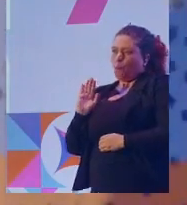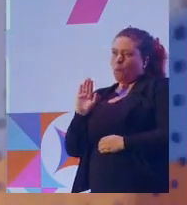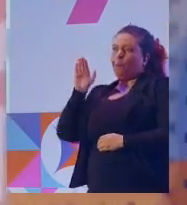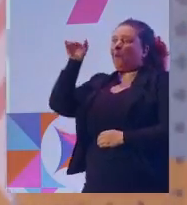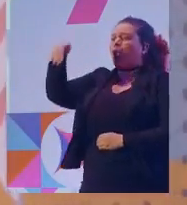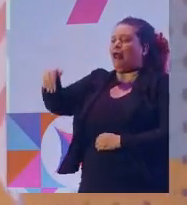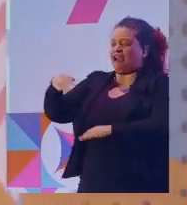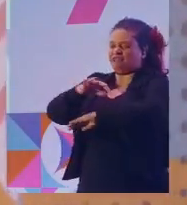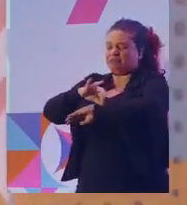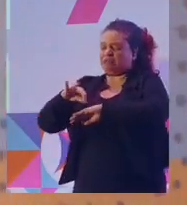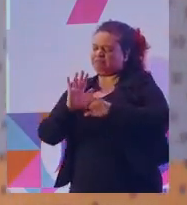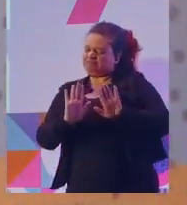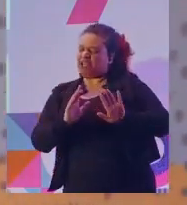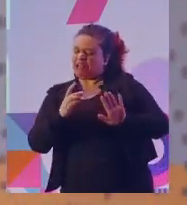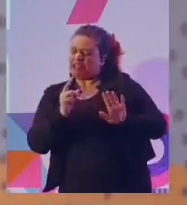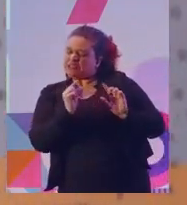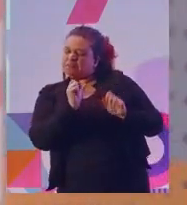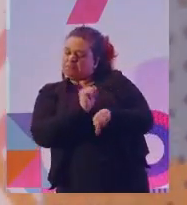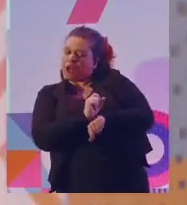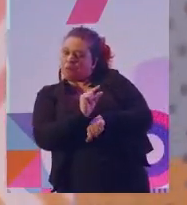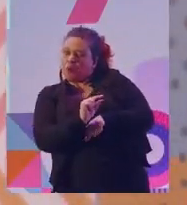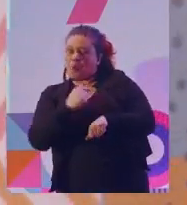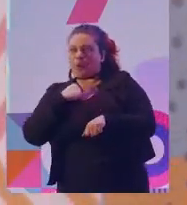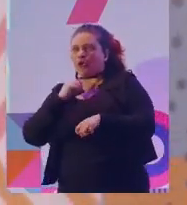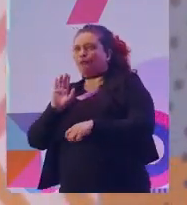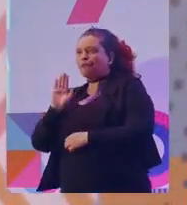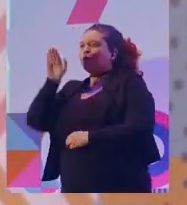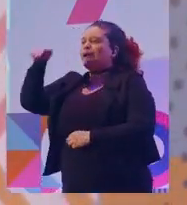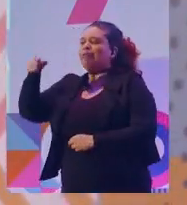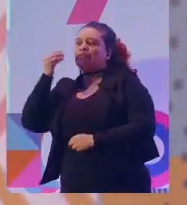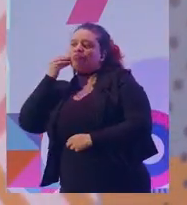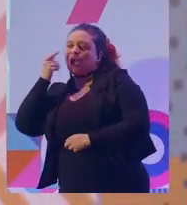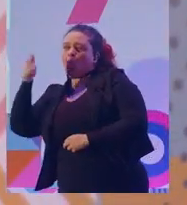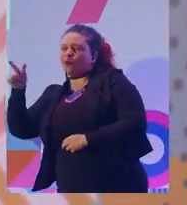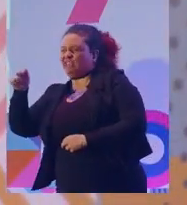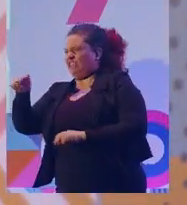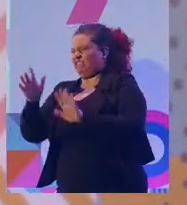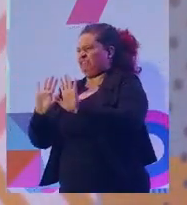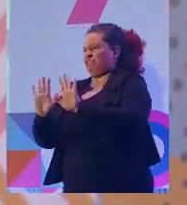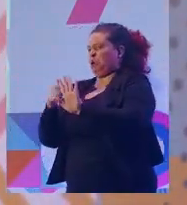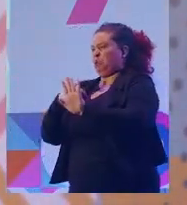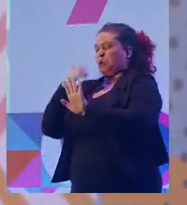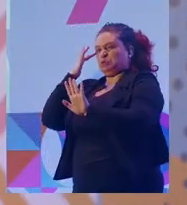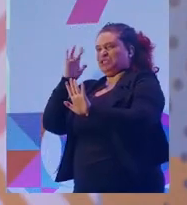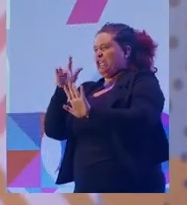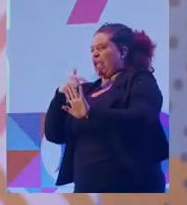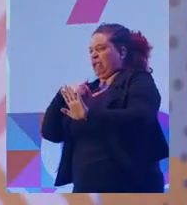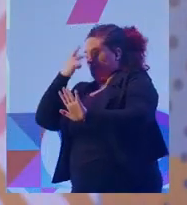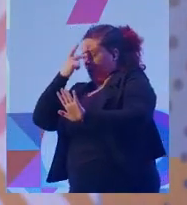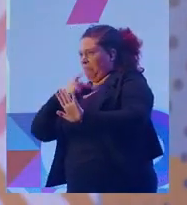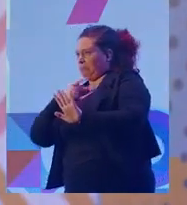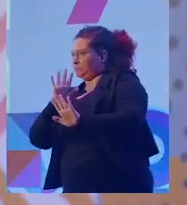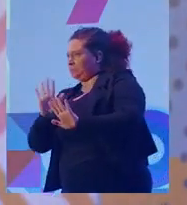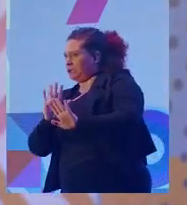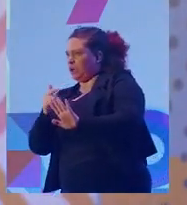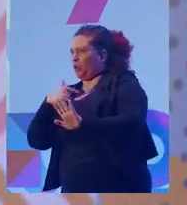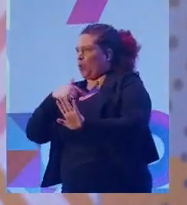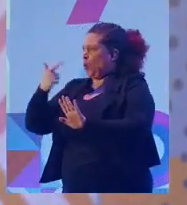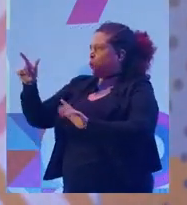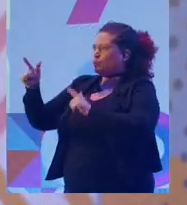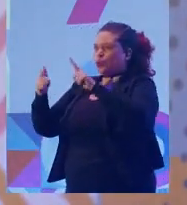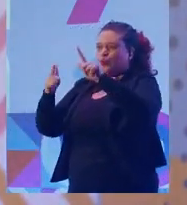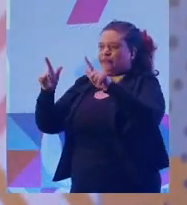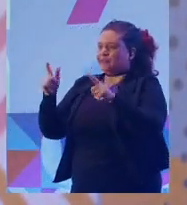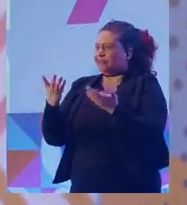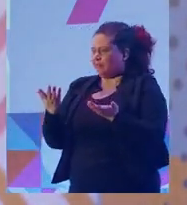vou pular essa integração, eu vou pular, sei lá, isso aqui não se aplica para mim. Então, acontece bastante